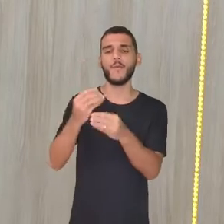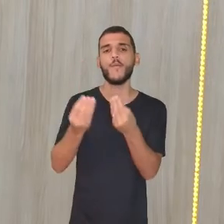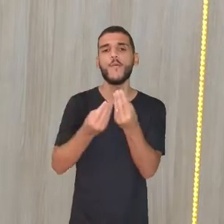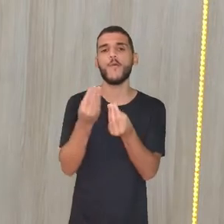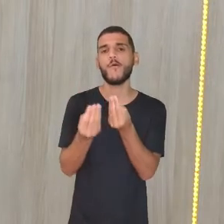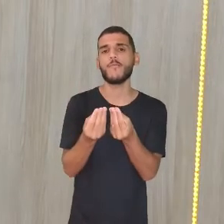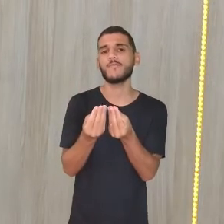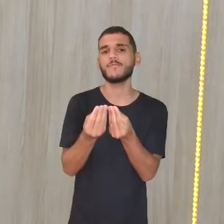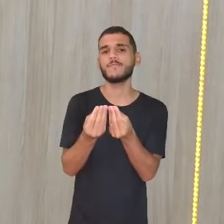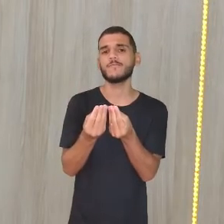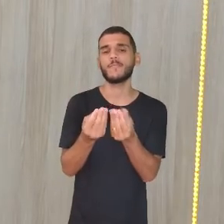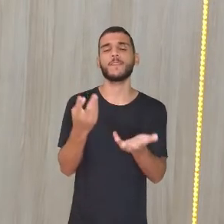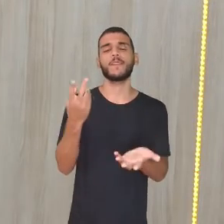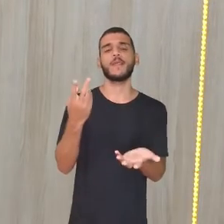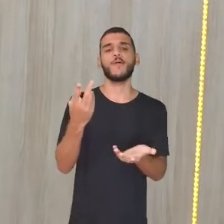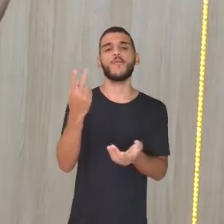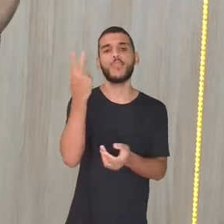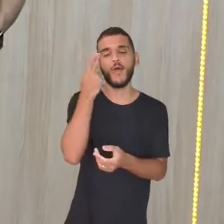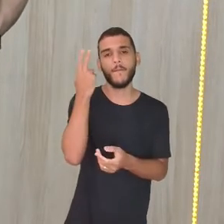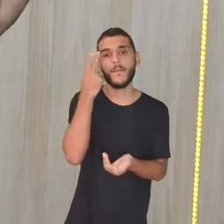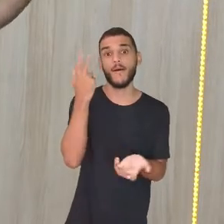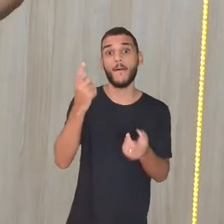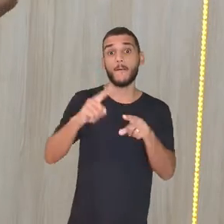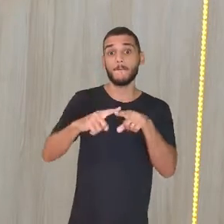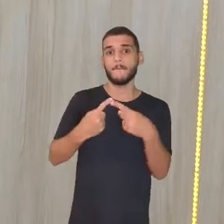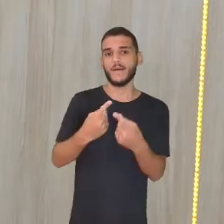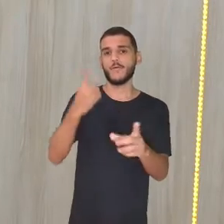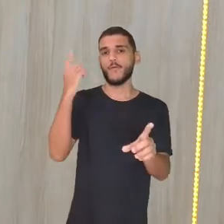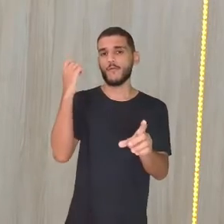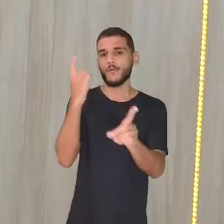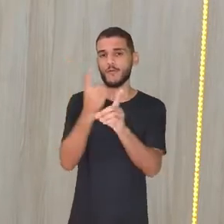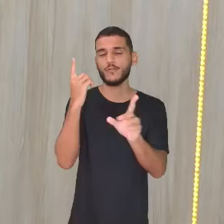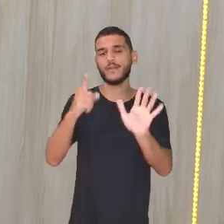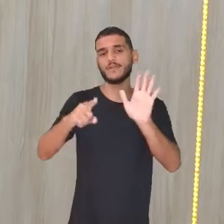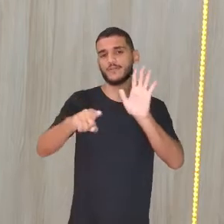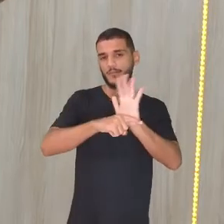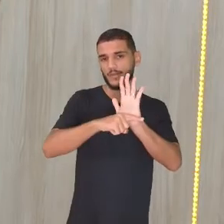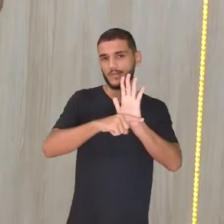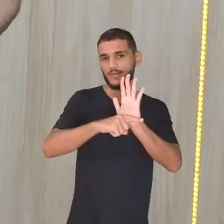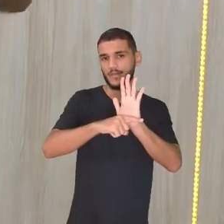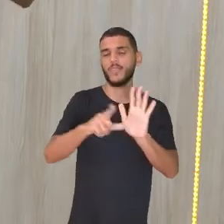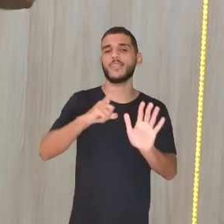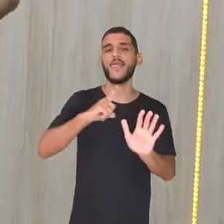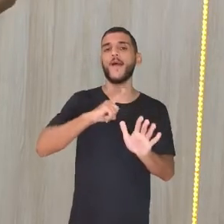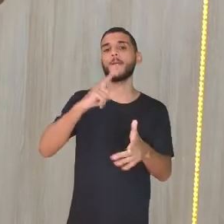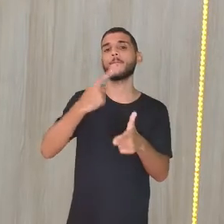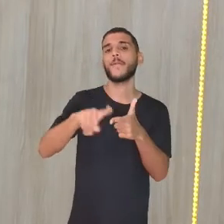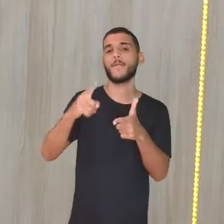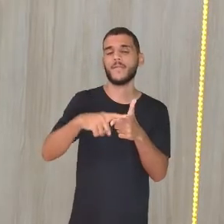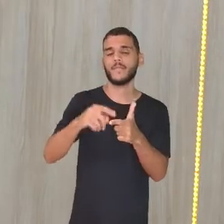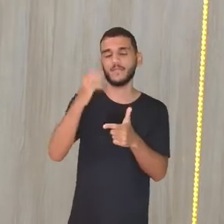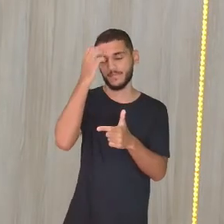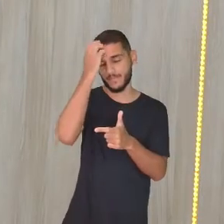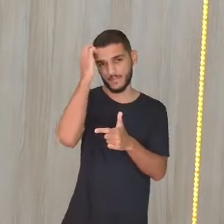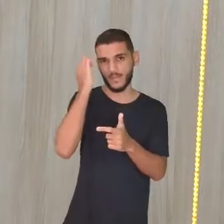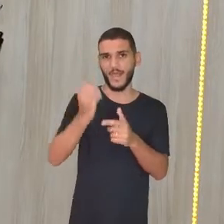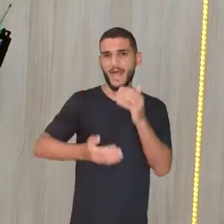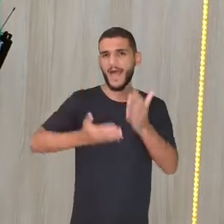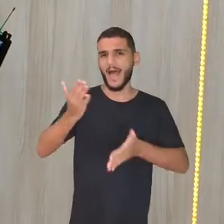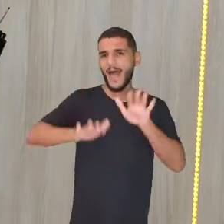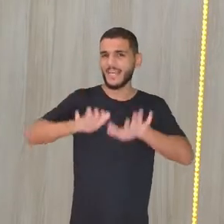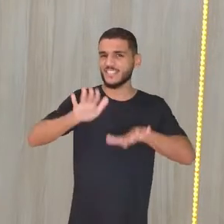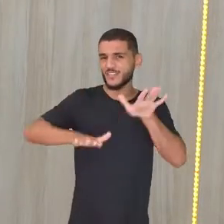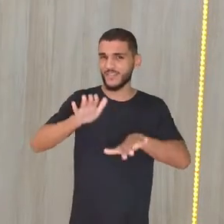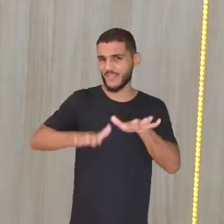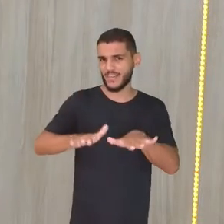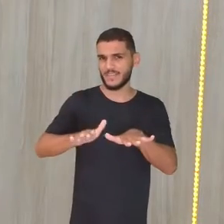número natural. Mas quando eles chegaram na subtração, eles encontraram um problema. Nem sempre a subtração entre